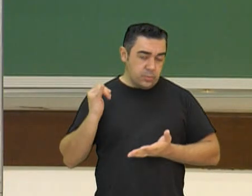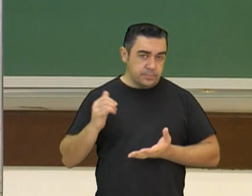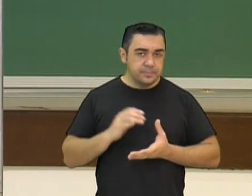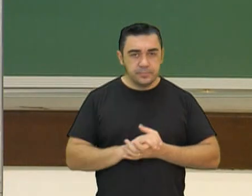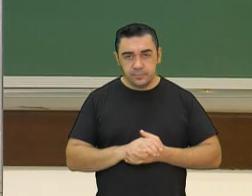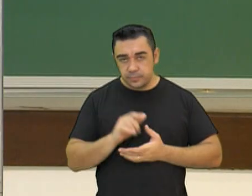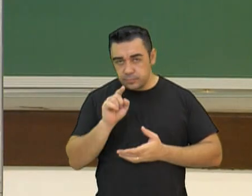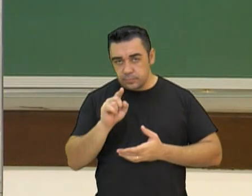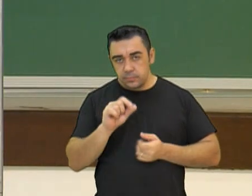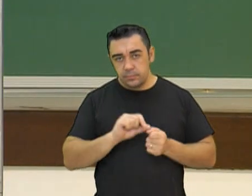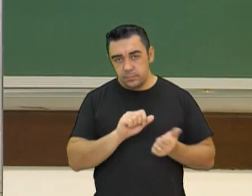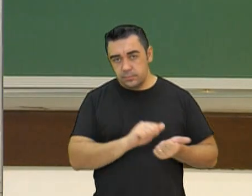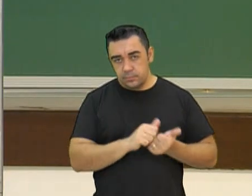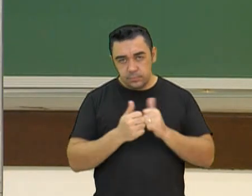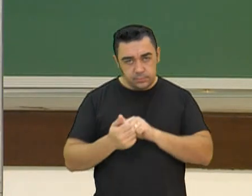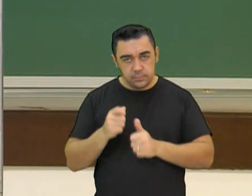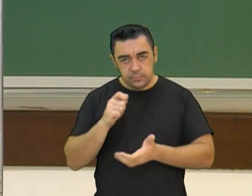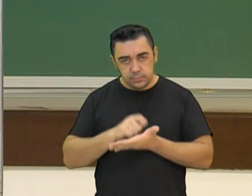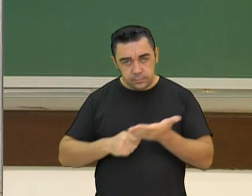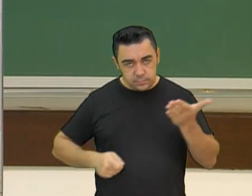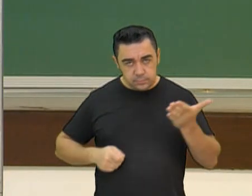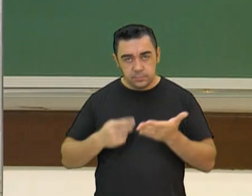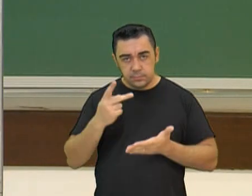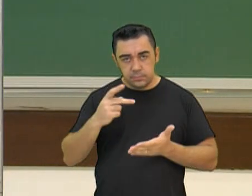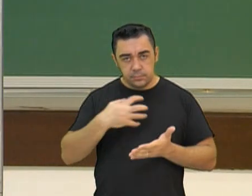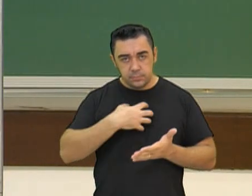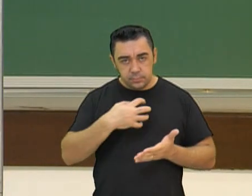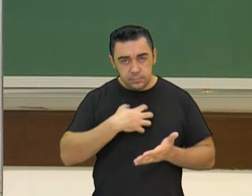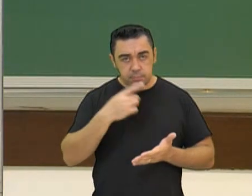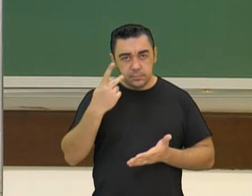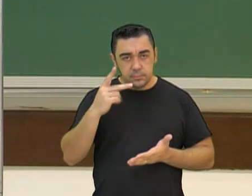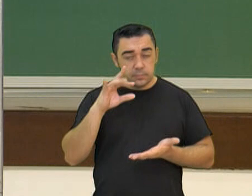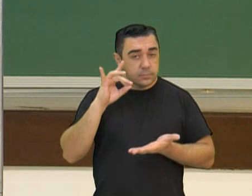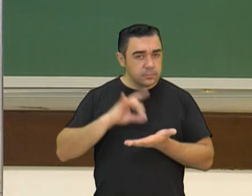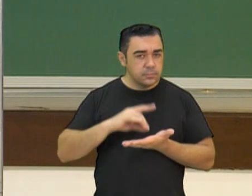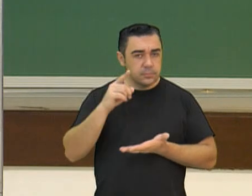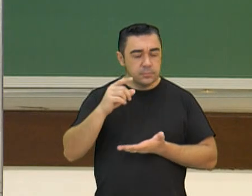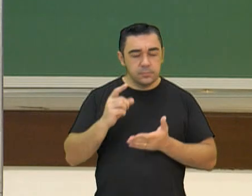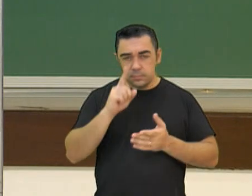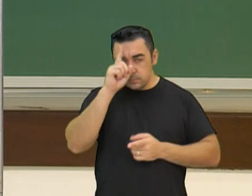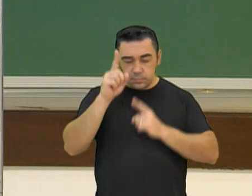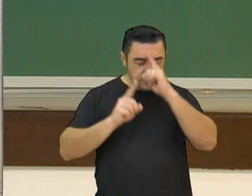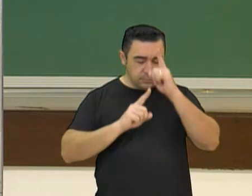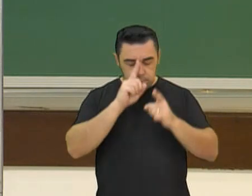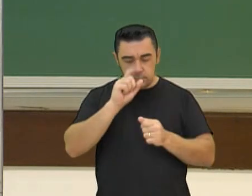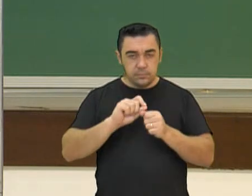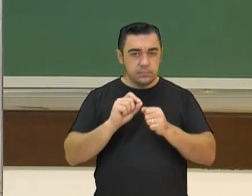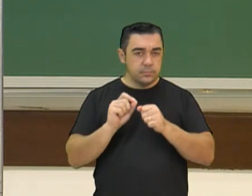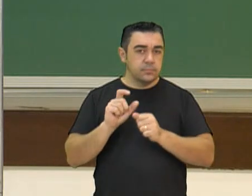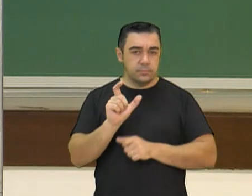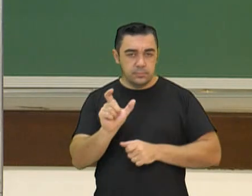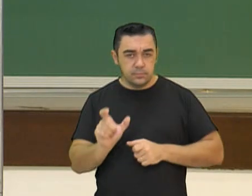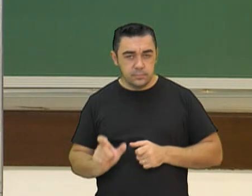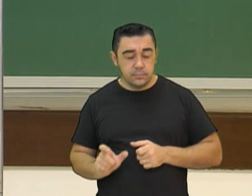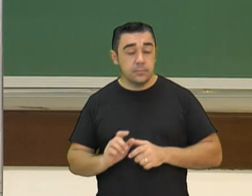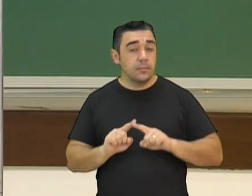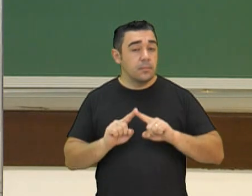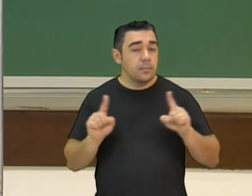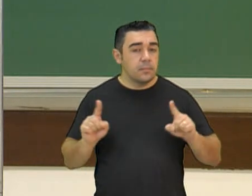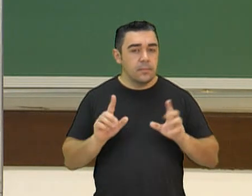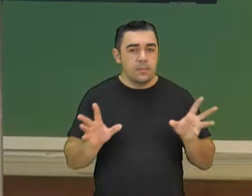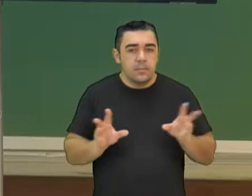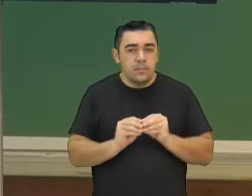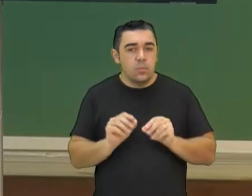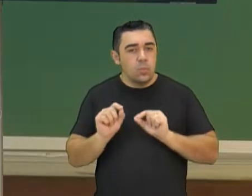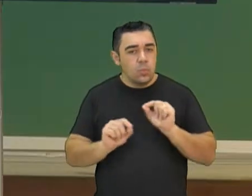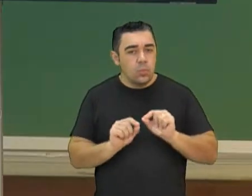vai escrever com a sua autoria, com a sua originalidade na criação das palavras. Né? Só que o resumo ele